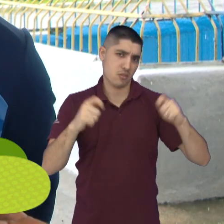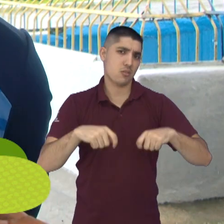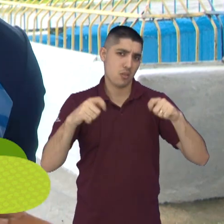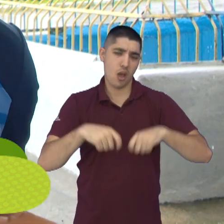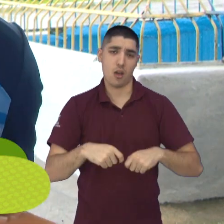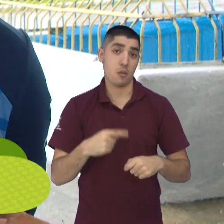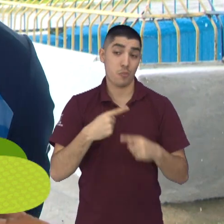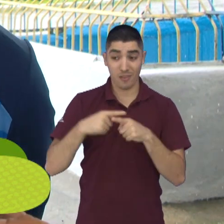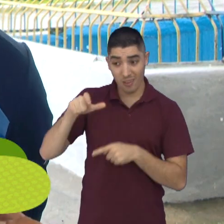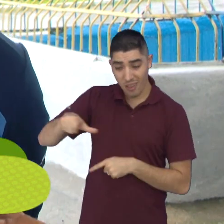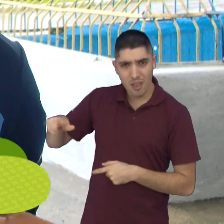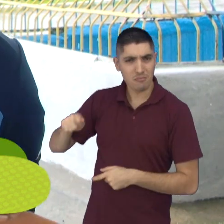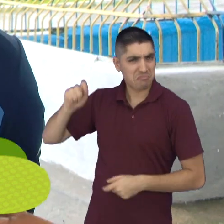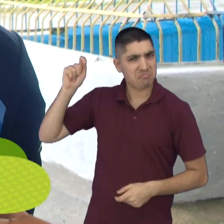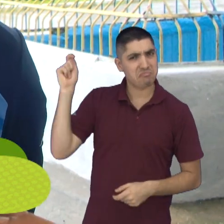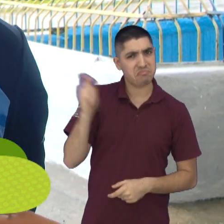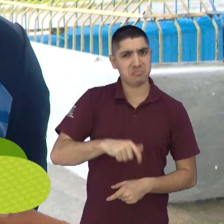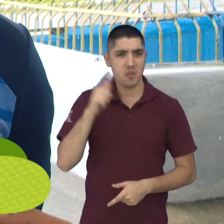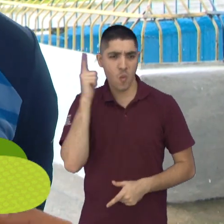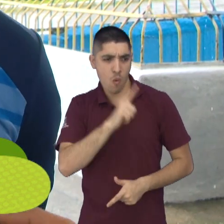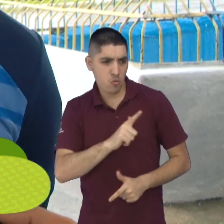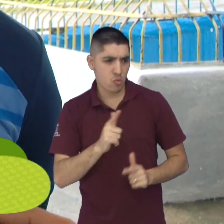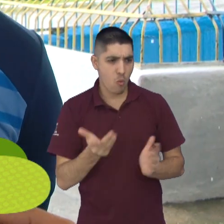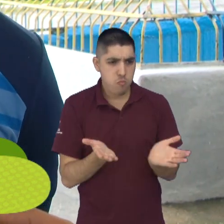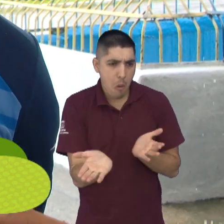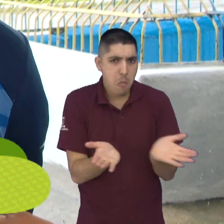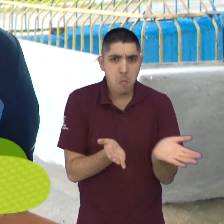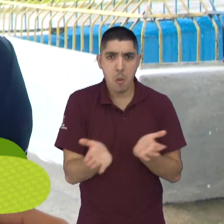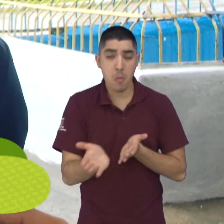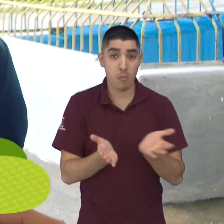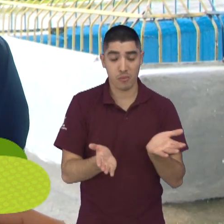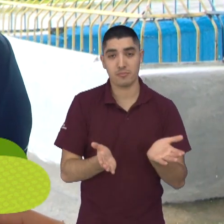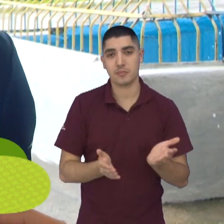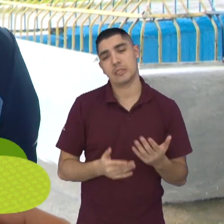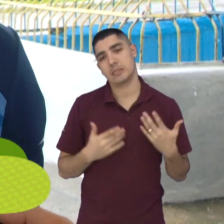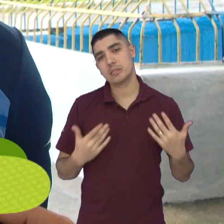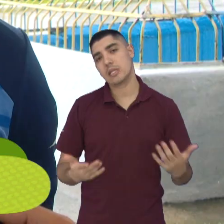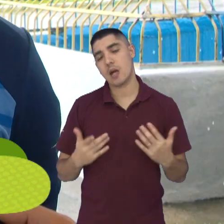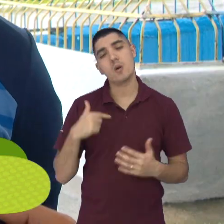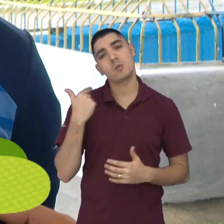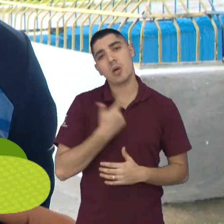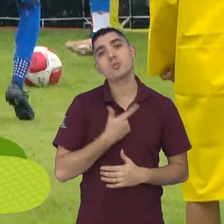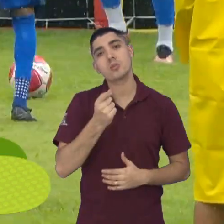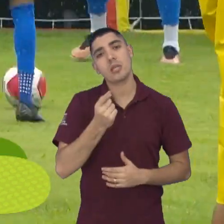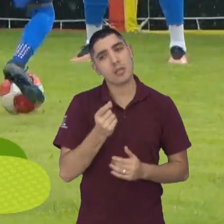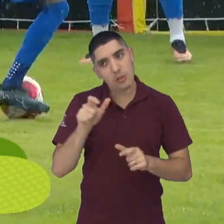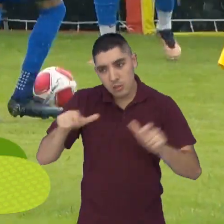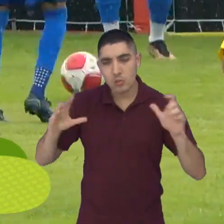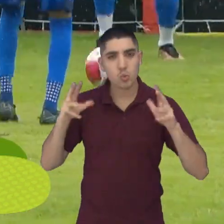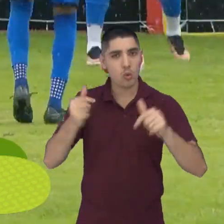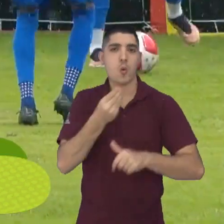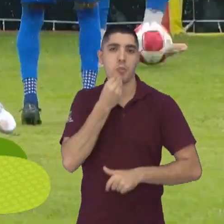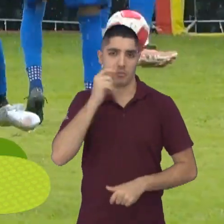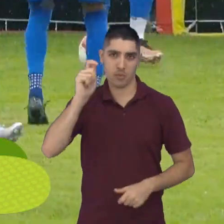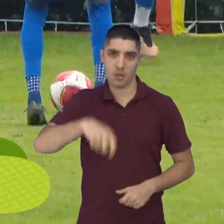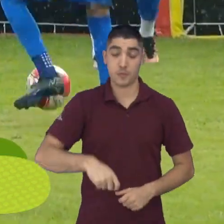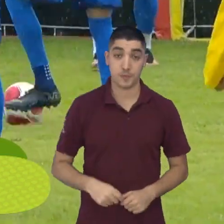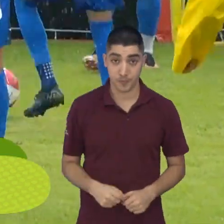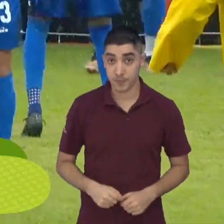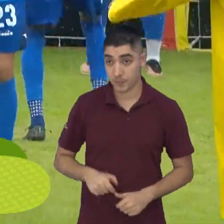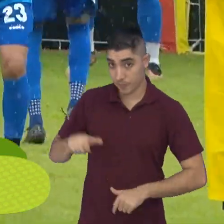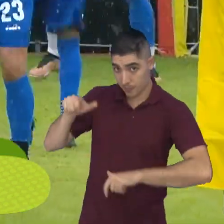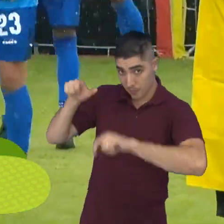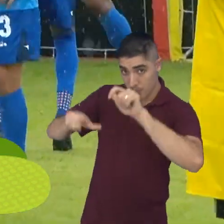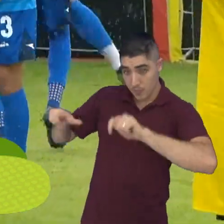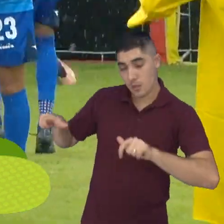esse potencial de virar titular. Então, uma concorrência interna boa. Então, nós vamos dar oportunidade para todos. Para os atletas, a estratégia